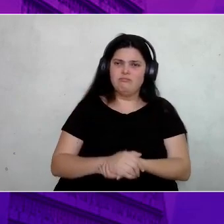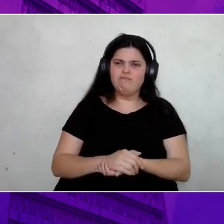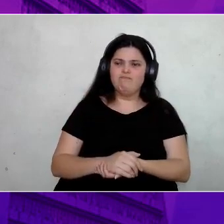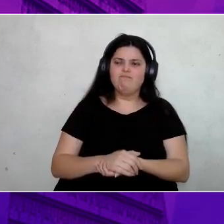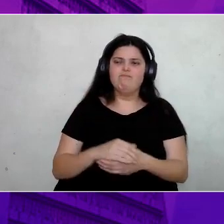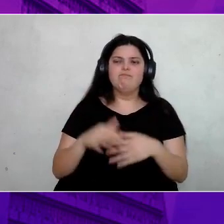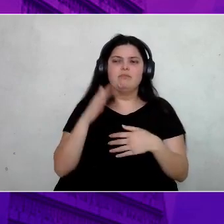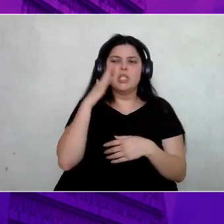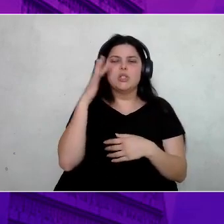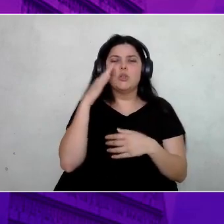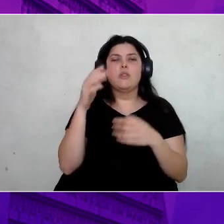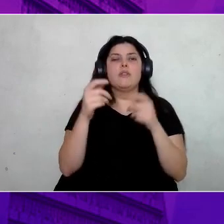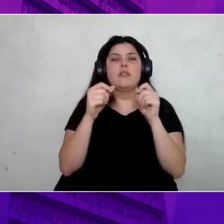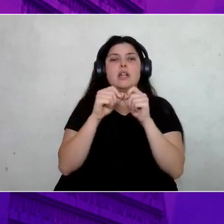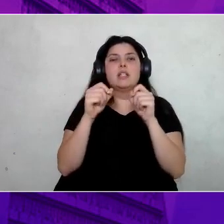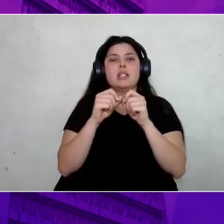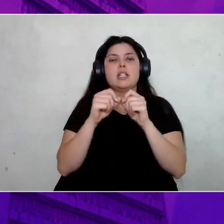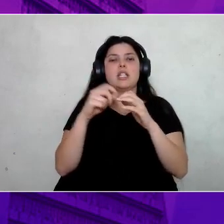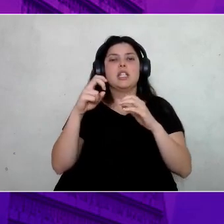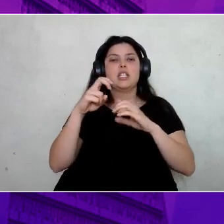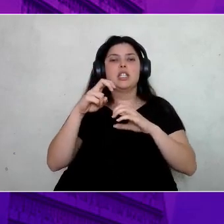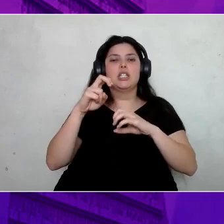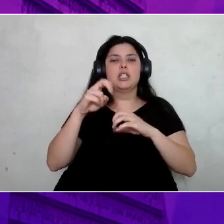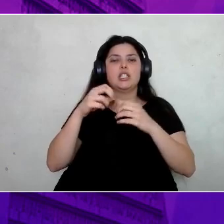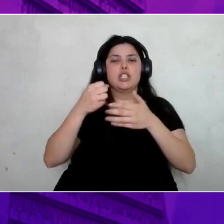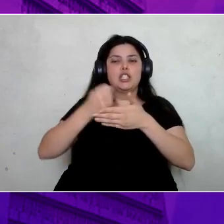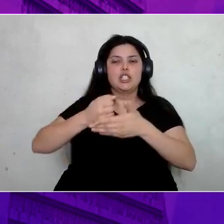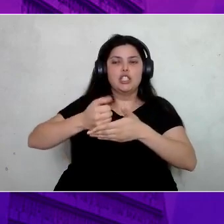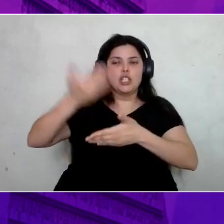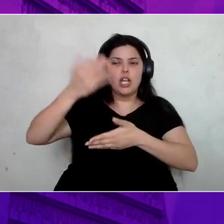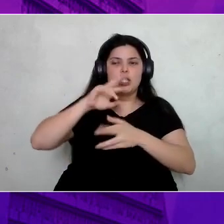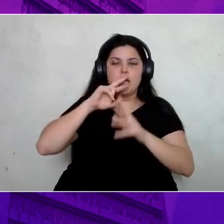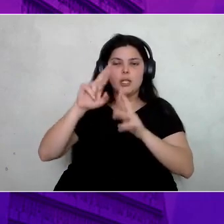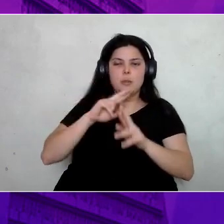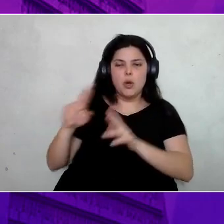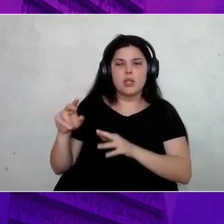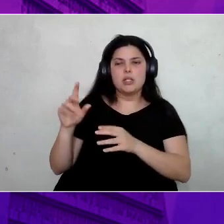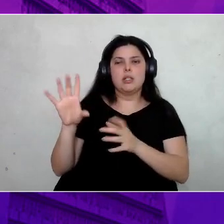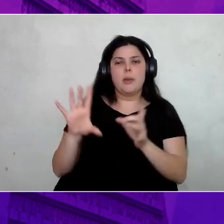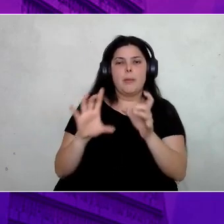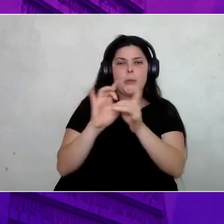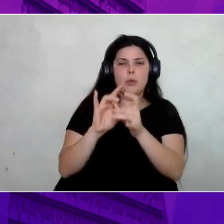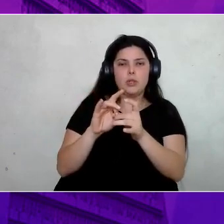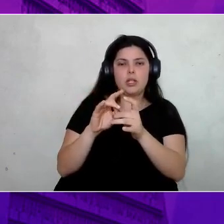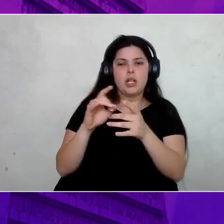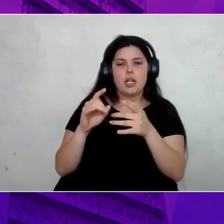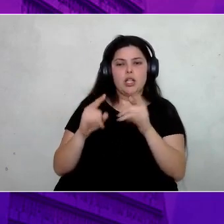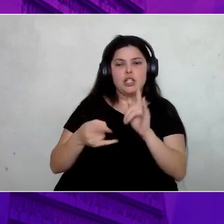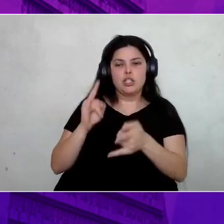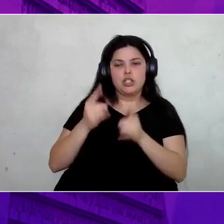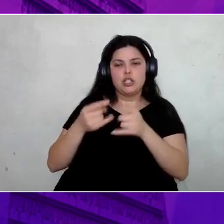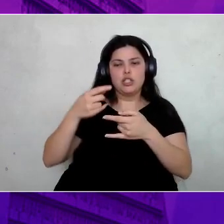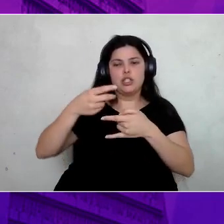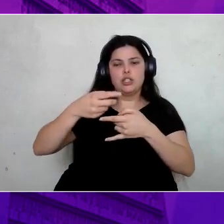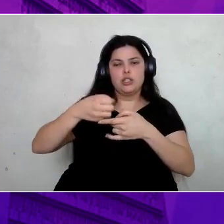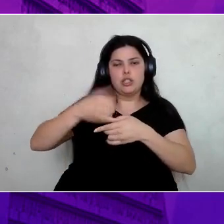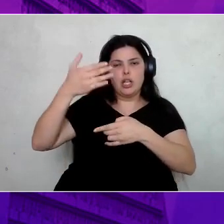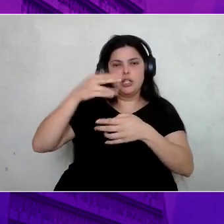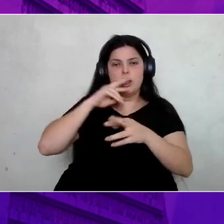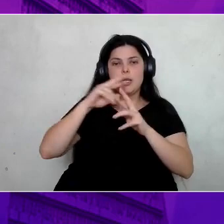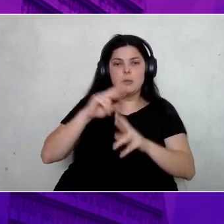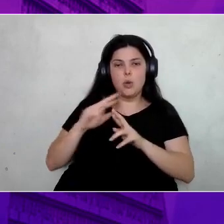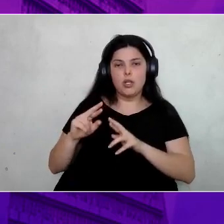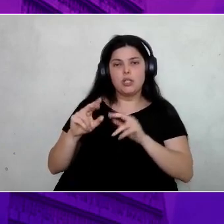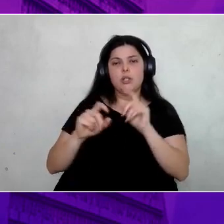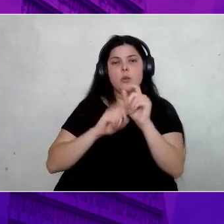de chatbot. Vamos plugar a FAQ no chatbot e vamos transformar ali um chatbot com a base de dados